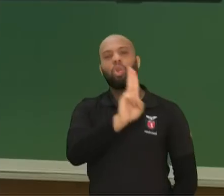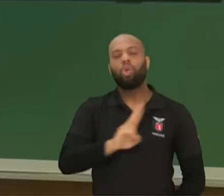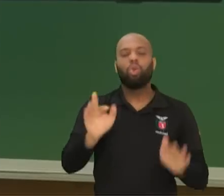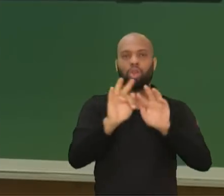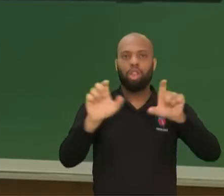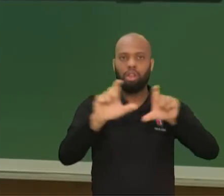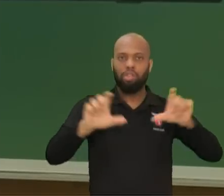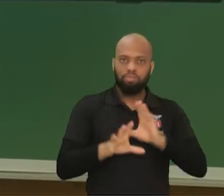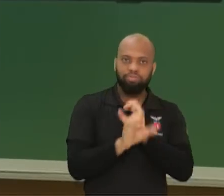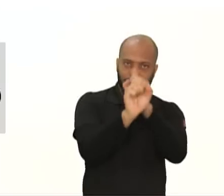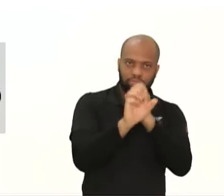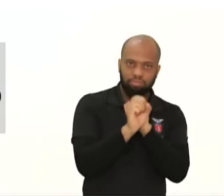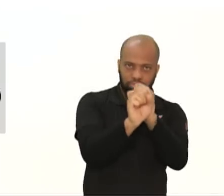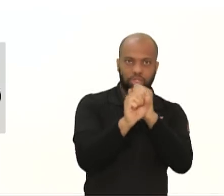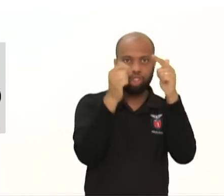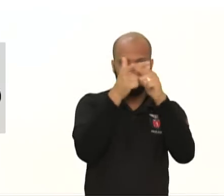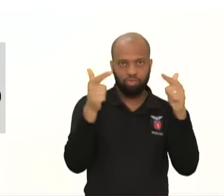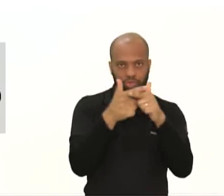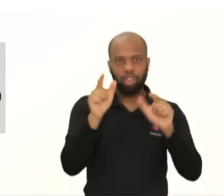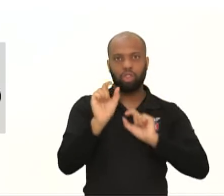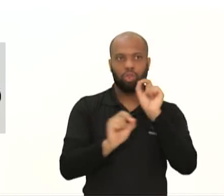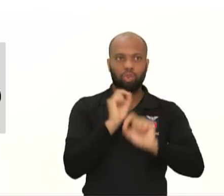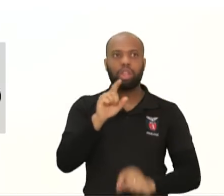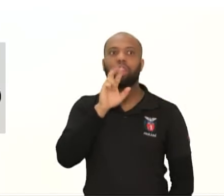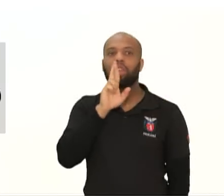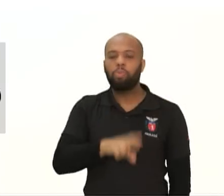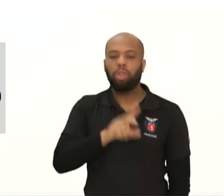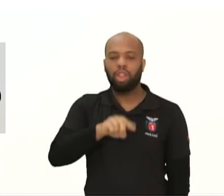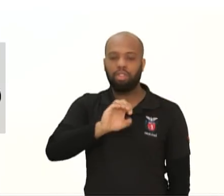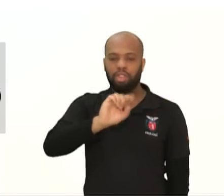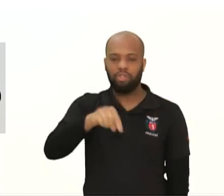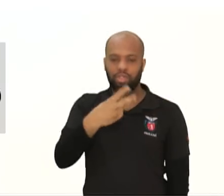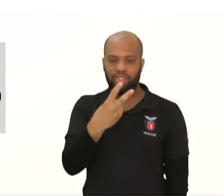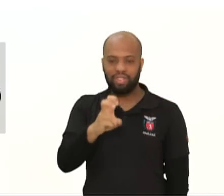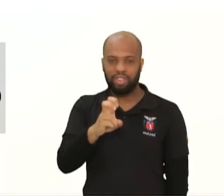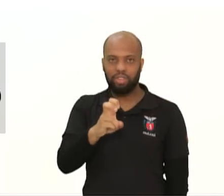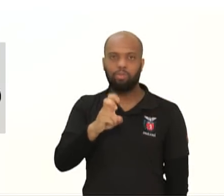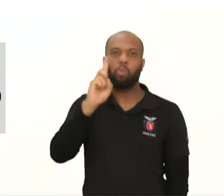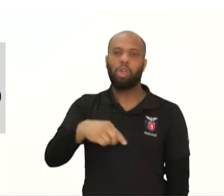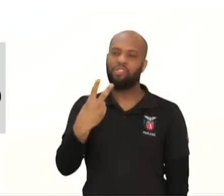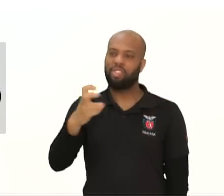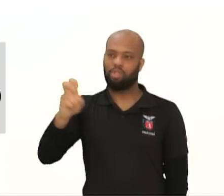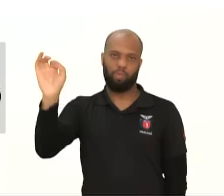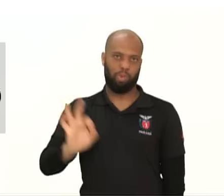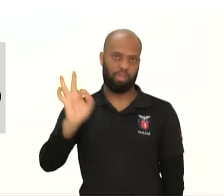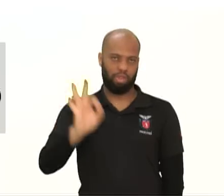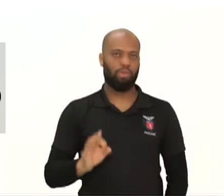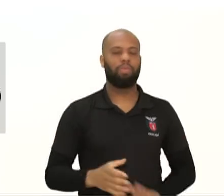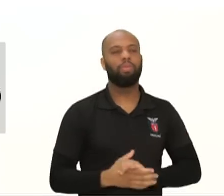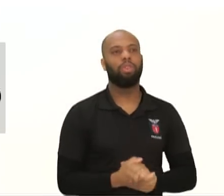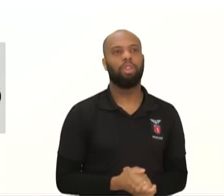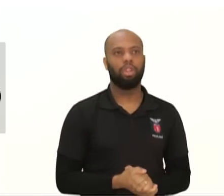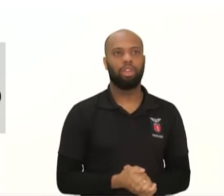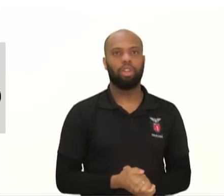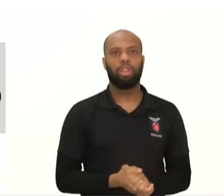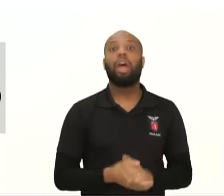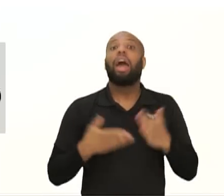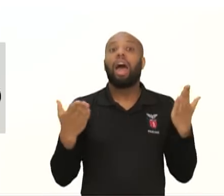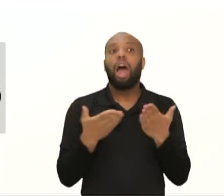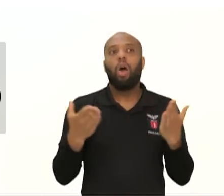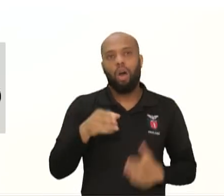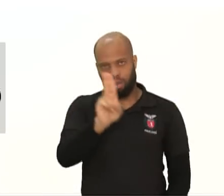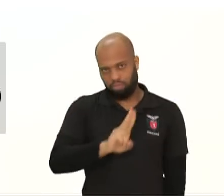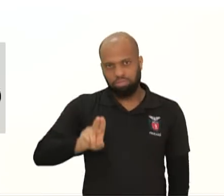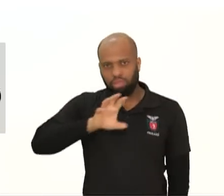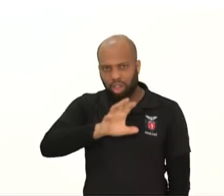fórmula, calculamos 1 divididos por 4, deu 0,25, que é 25%, certo? Então, nós